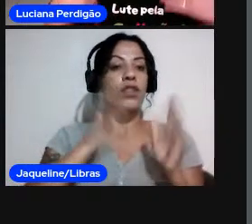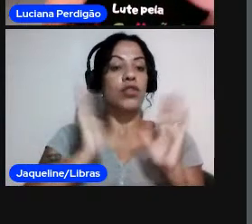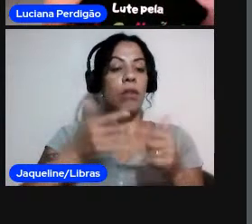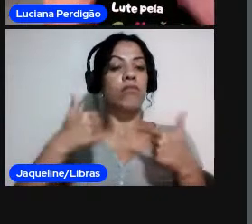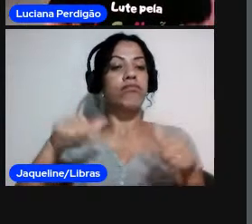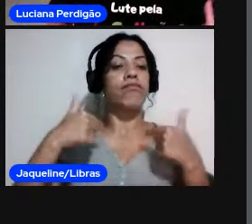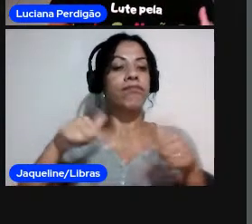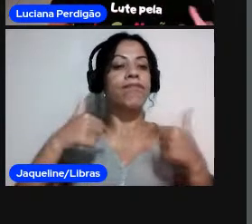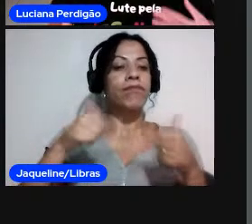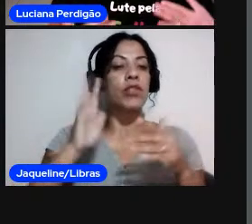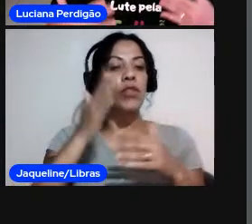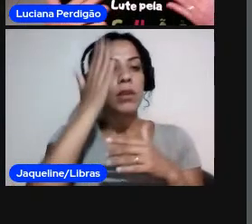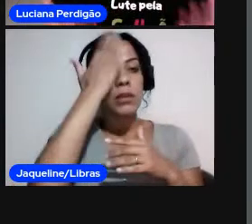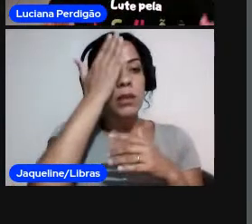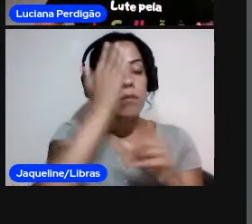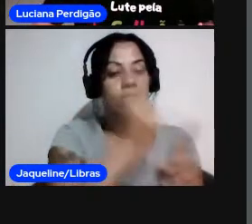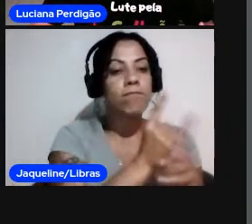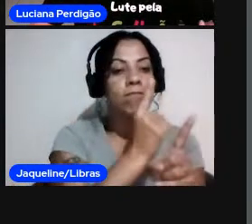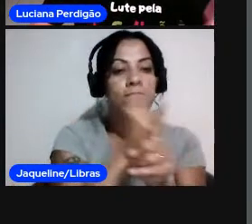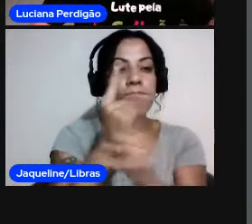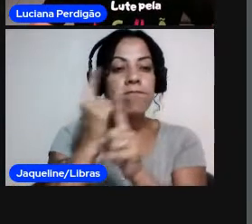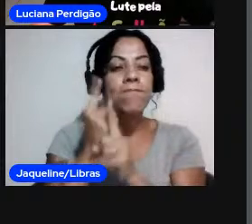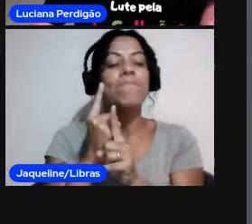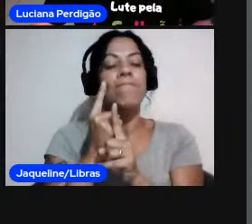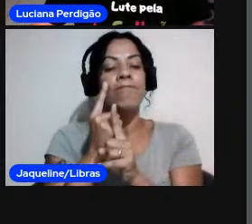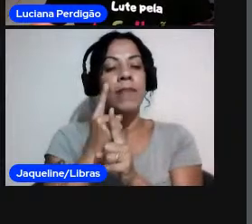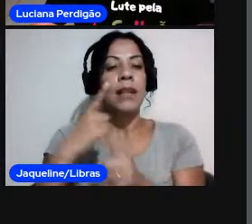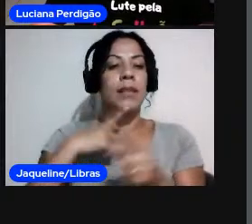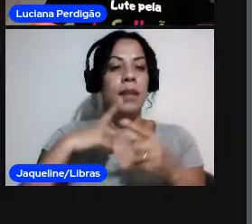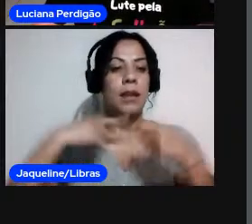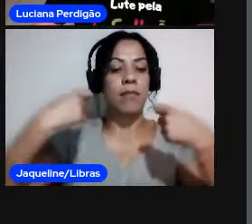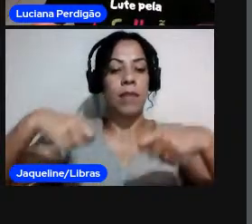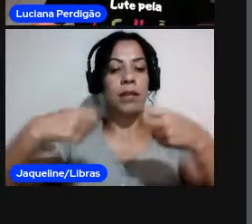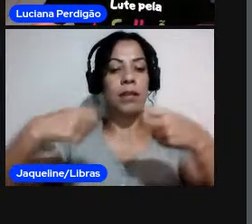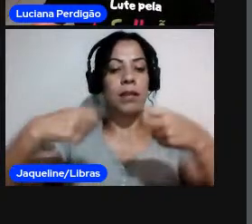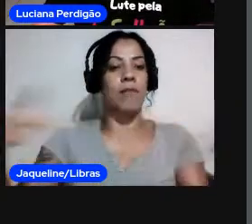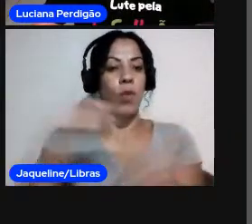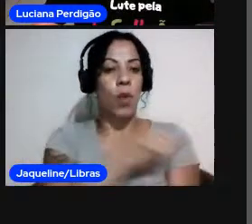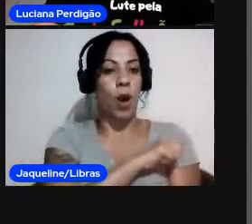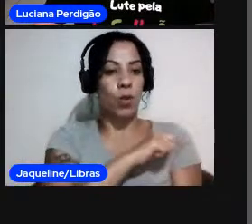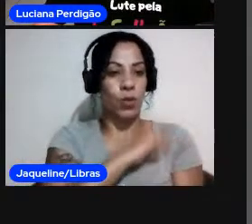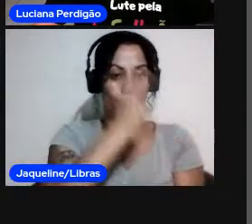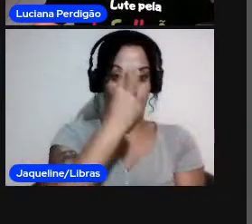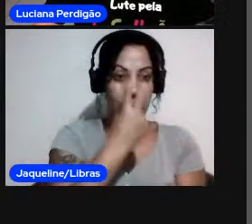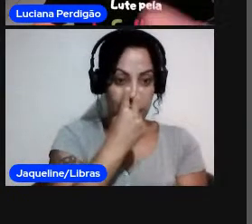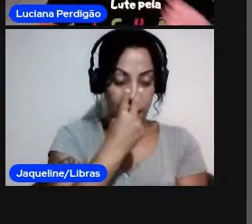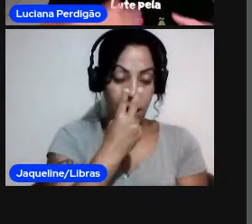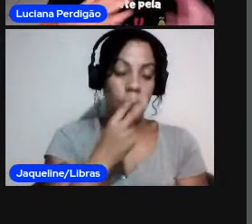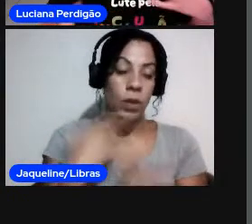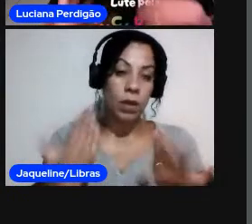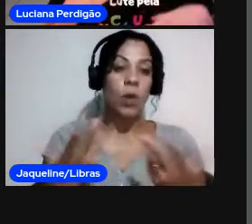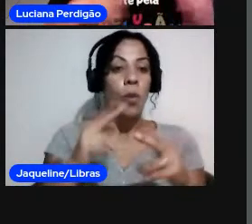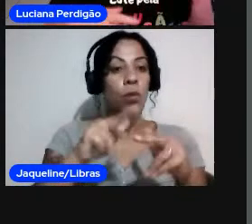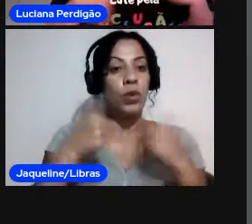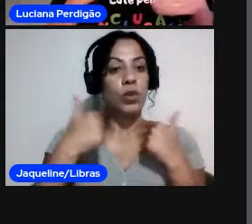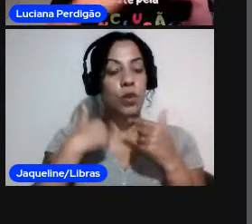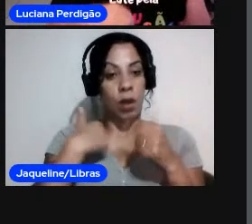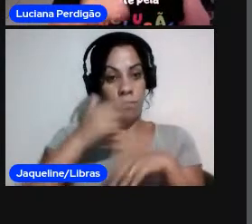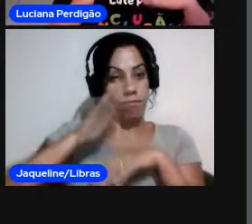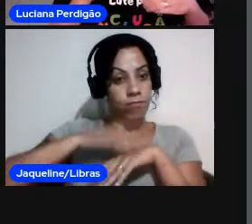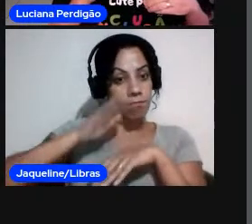trabalhava e já identificava as necessidades do aluno cego. Então, eu comecei eu